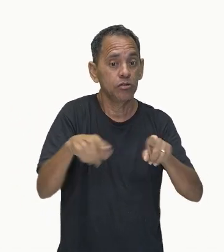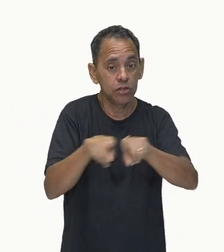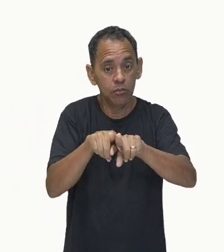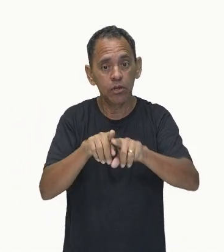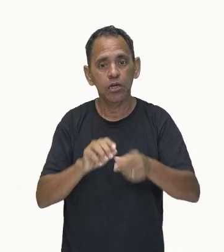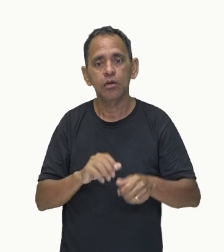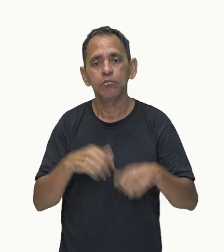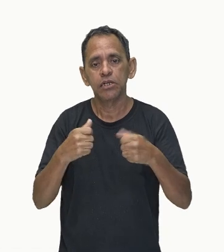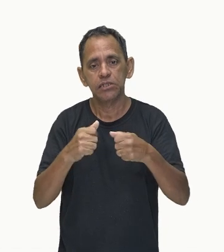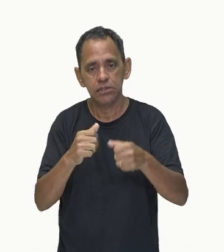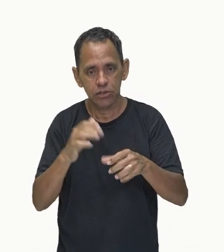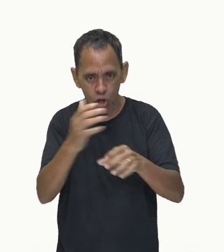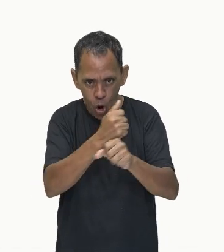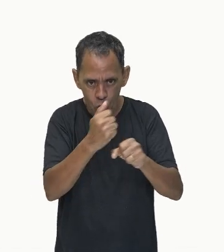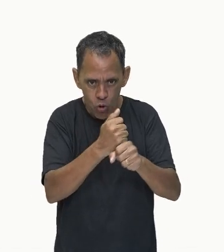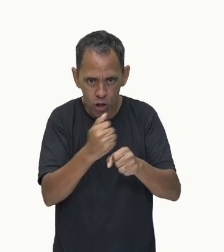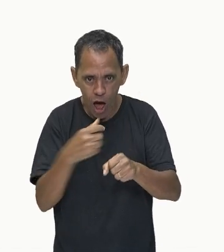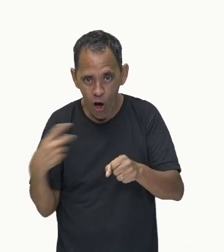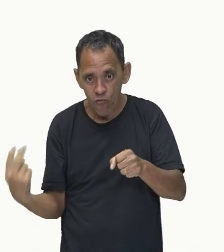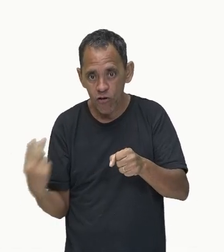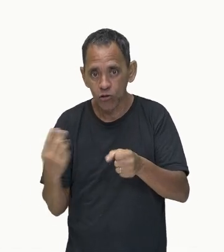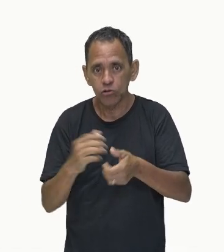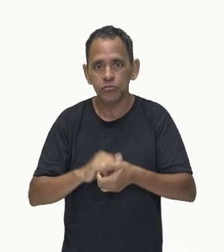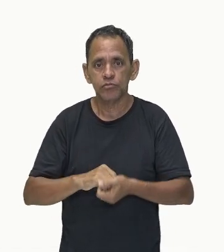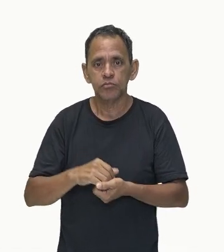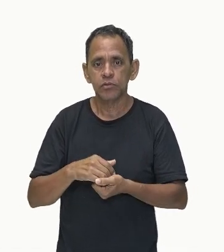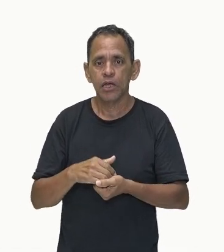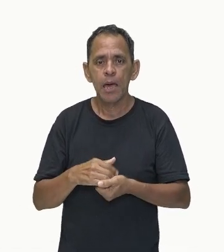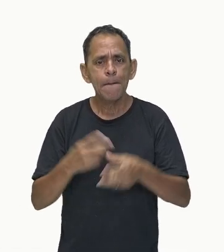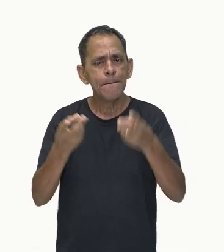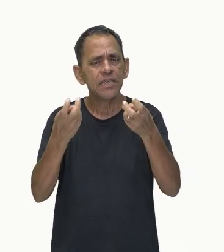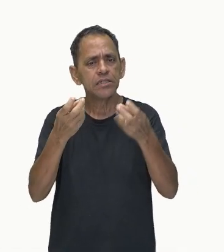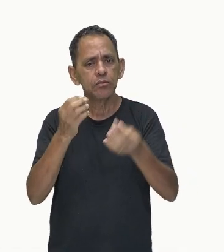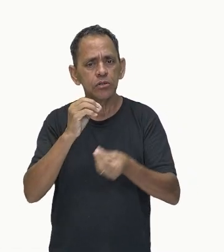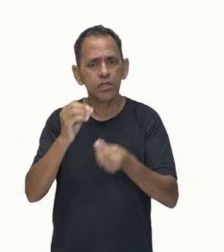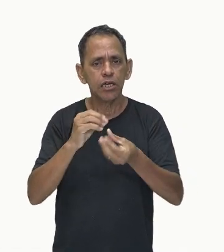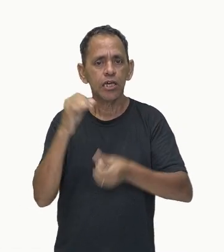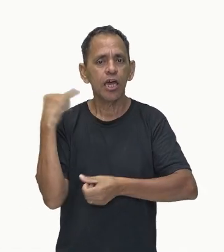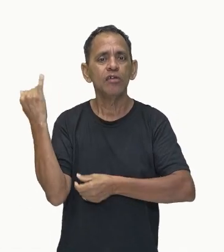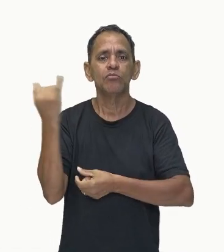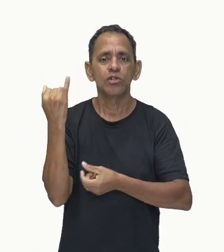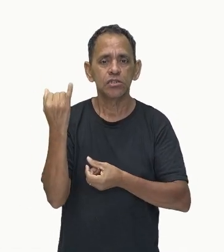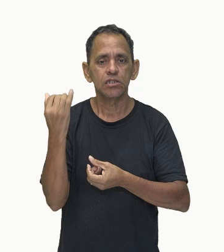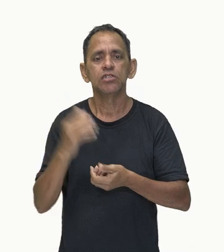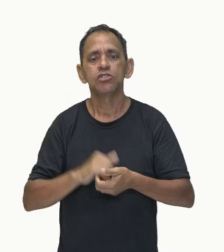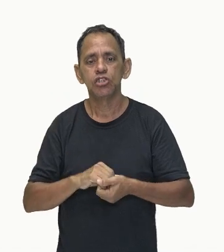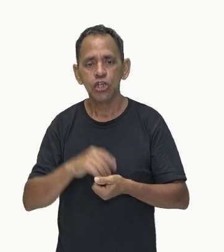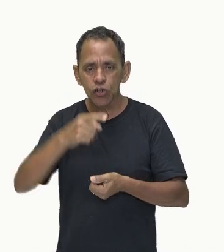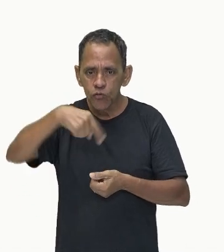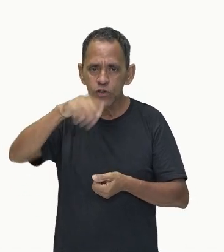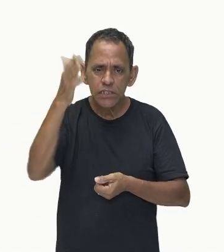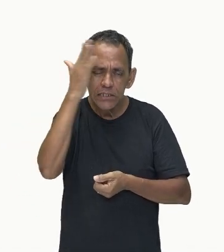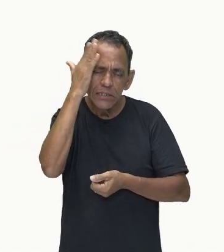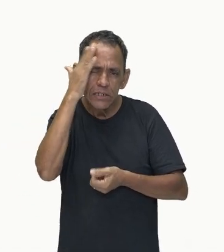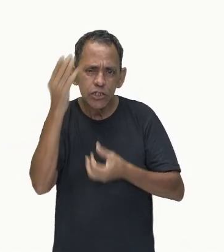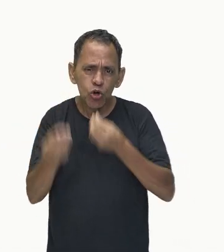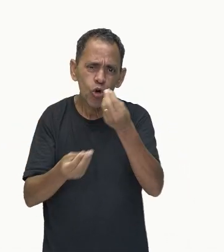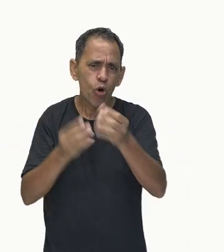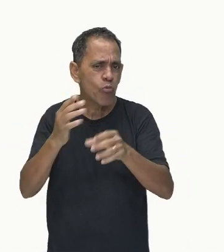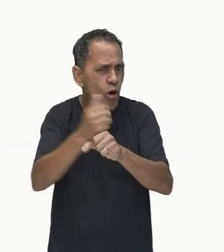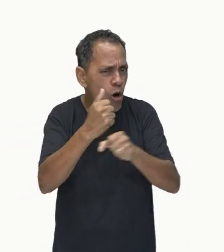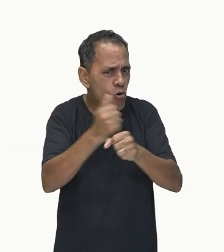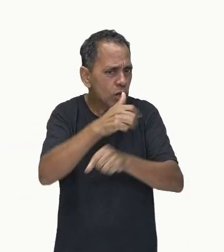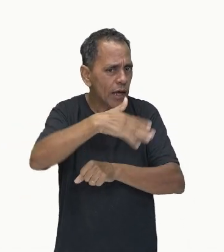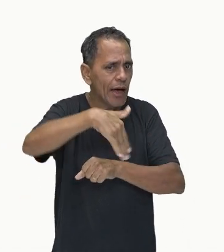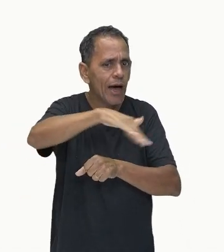área. Note que é importante que você saiba como calcular a área. Esse gráfico